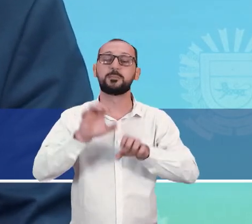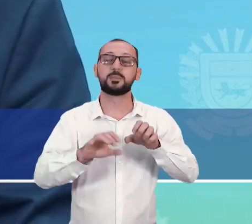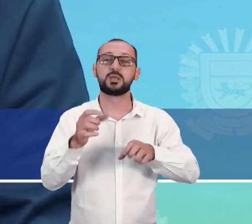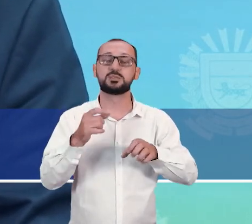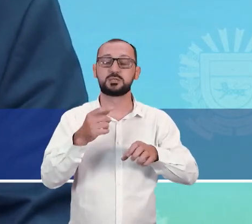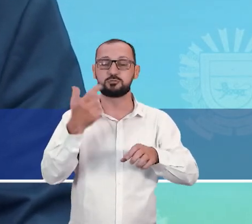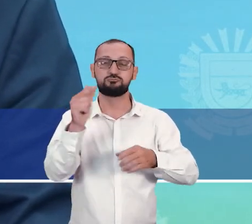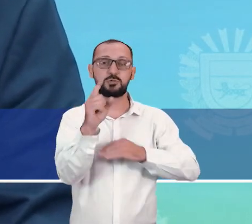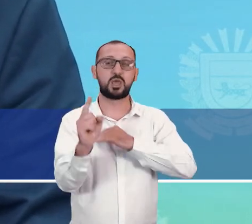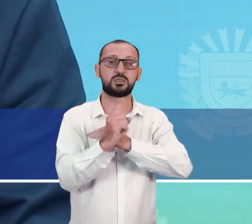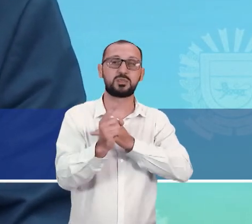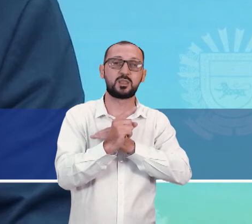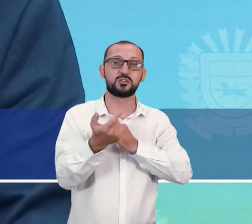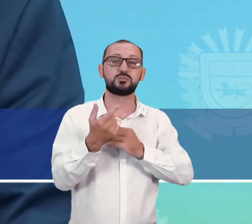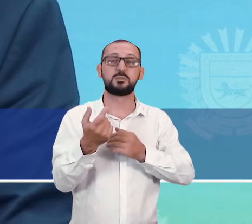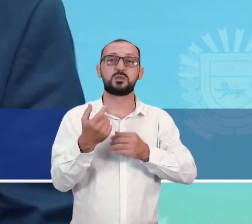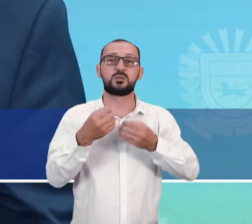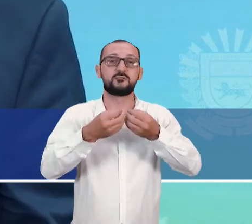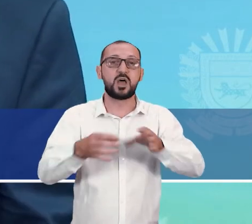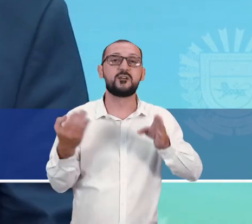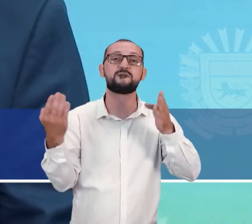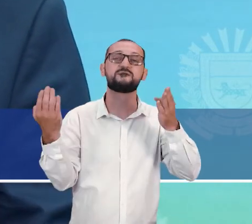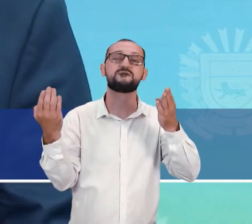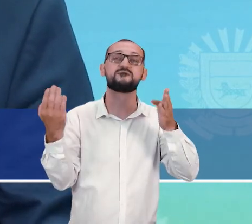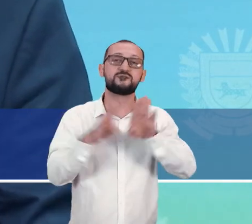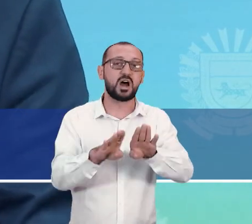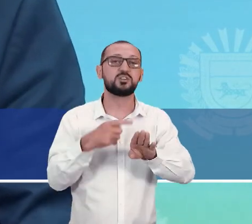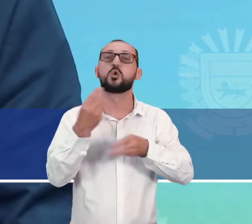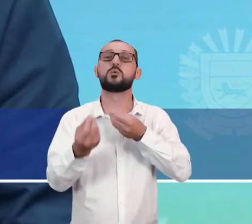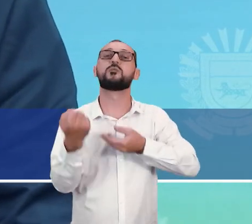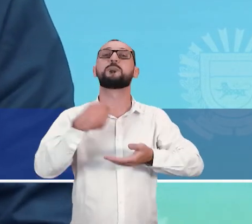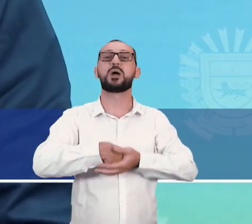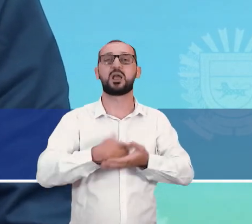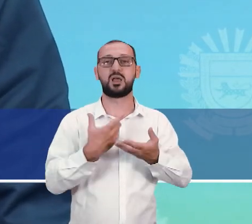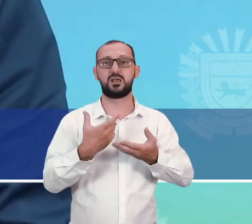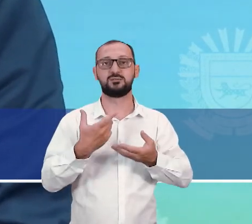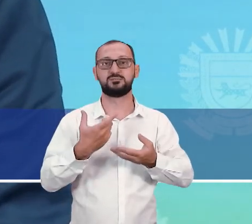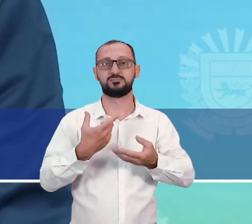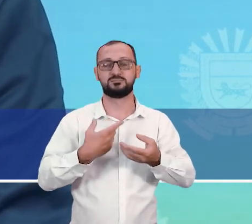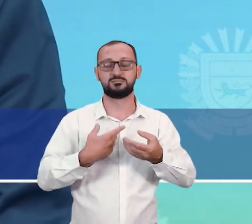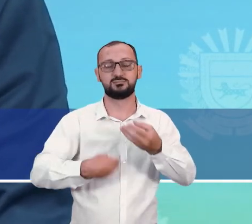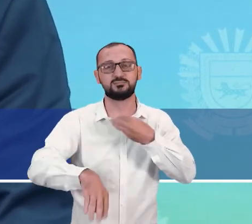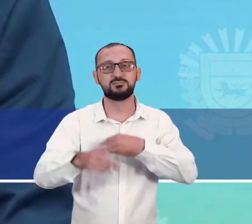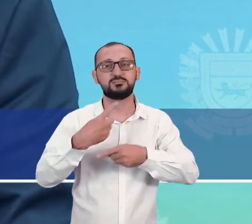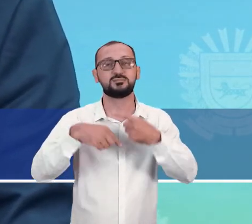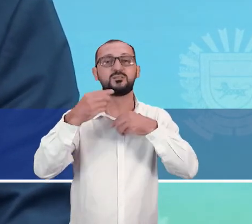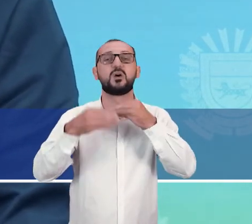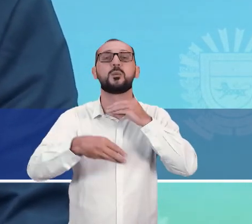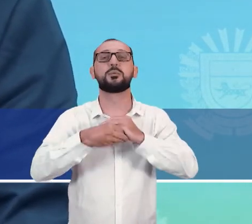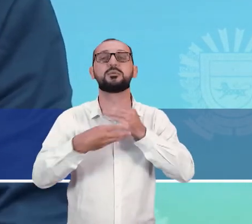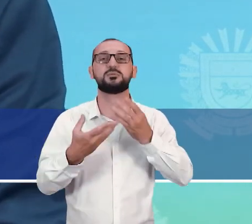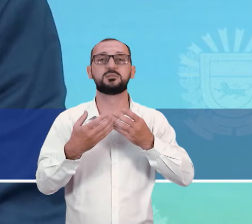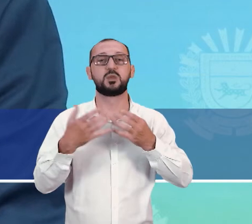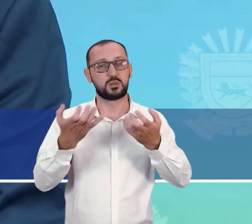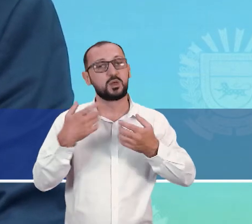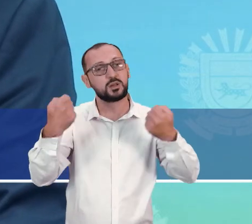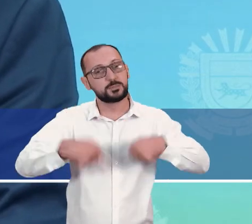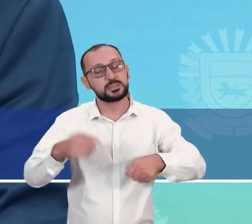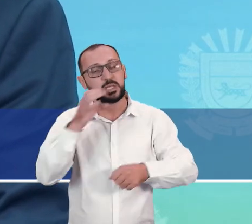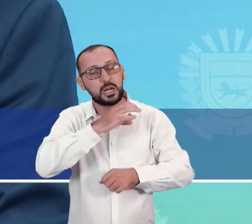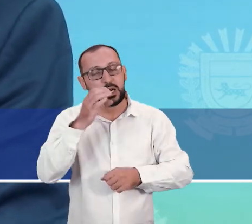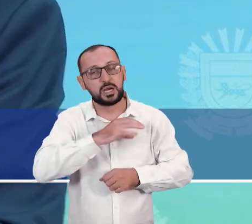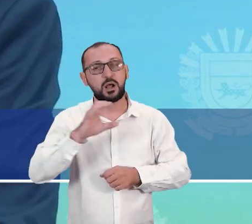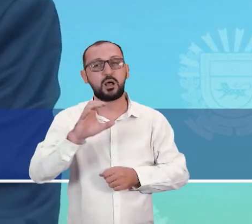ter os seus clientes, ninguém vai repor isso. Então, nós temos uma urgência enorme, né, de que a CCR